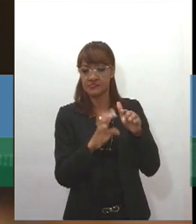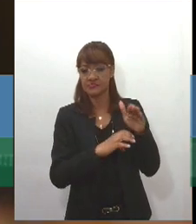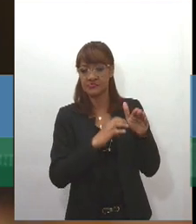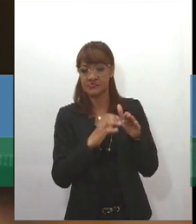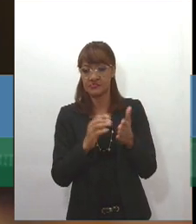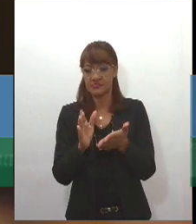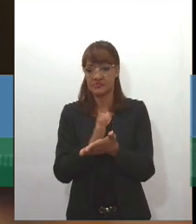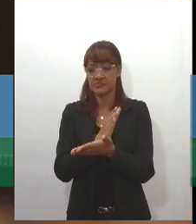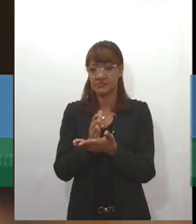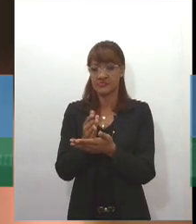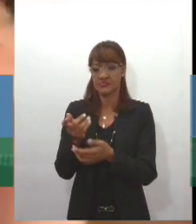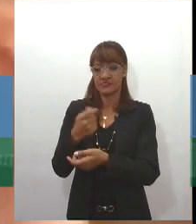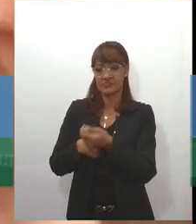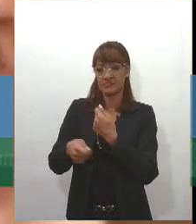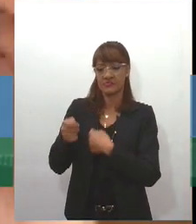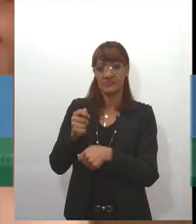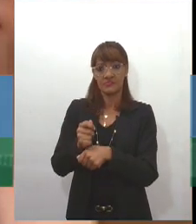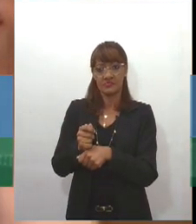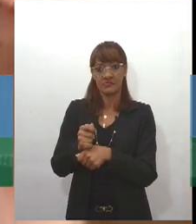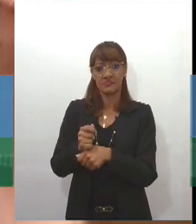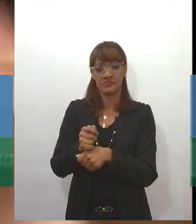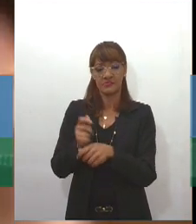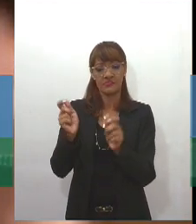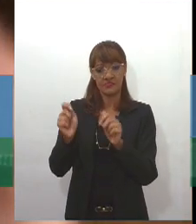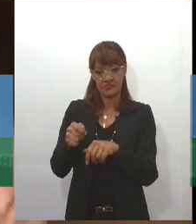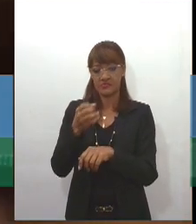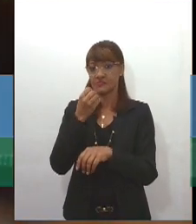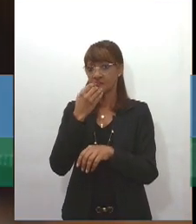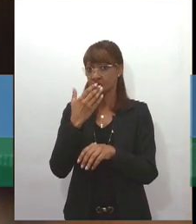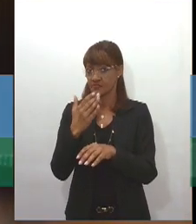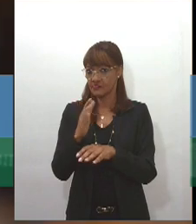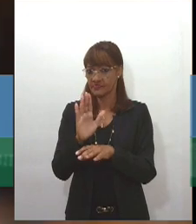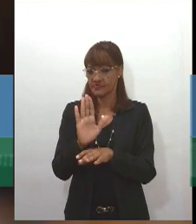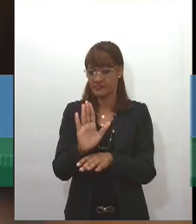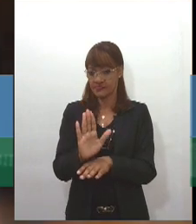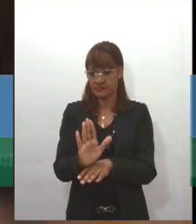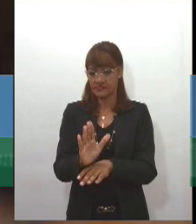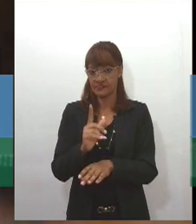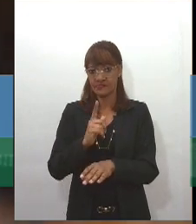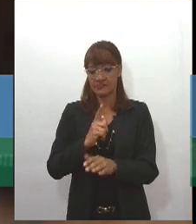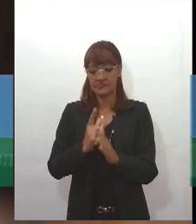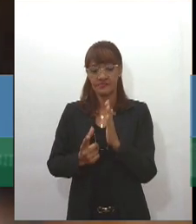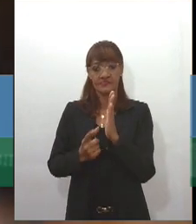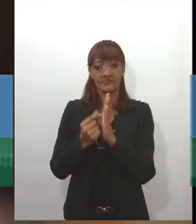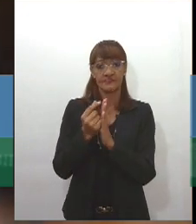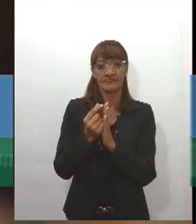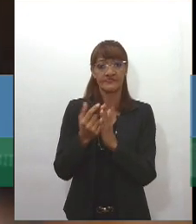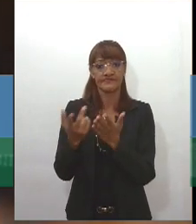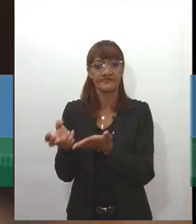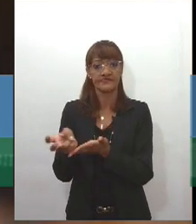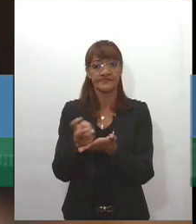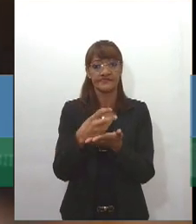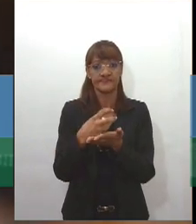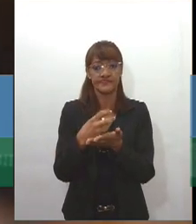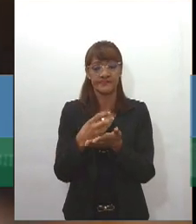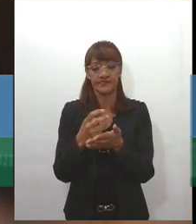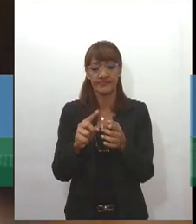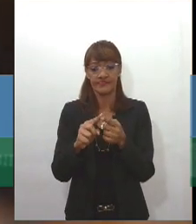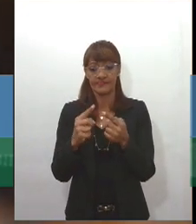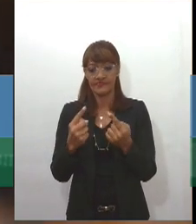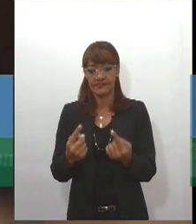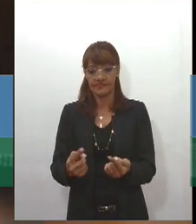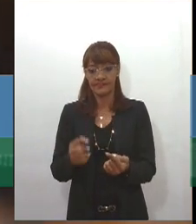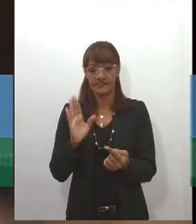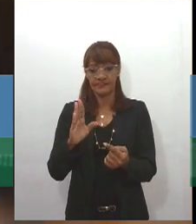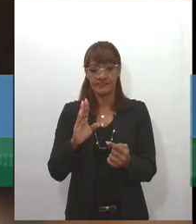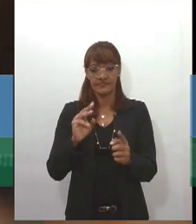até serão beneficiados em termos de Carga Tributária mas o setor de serviço vai ter aumento de carga que pode chegar